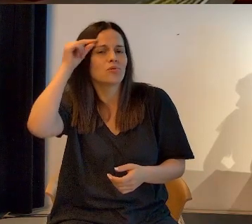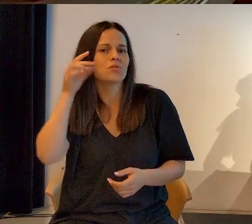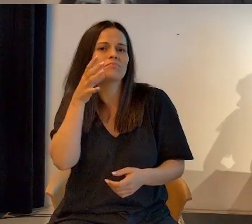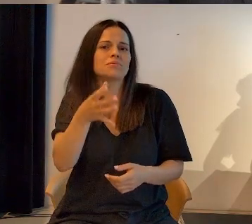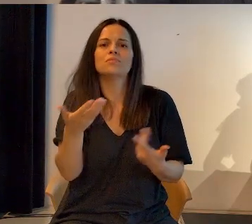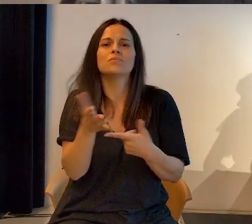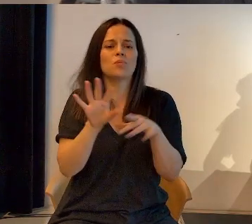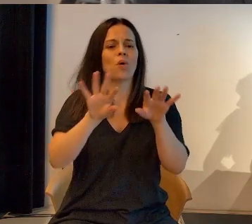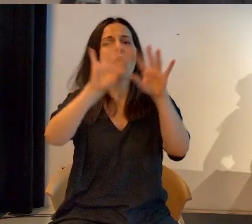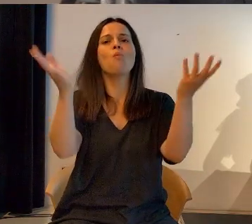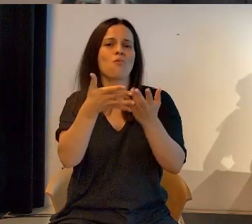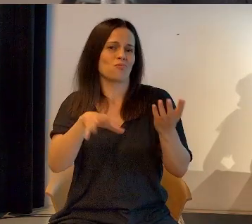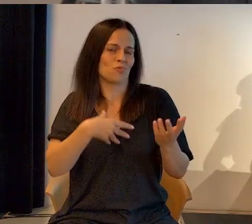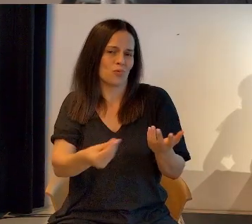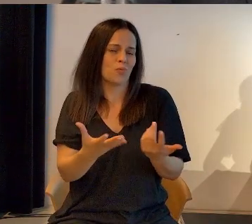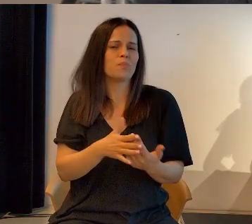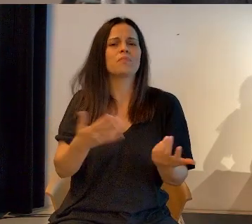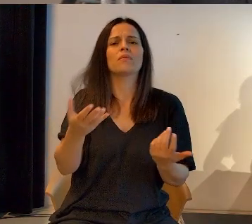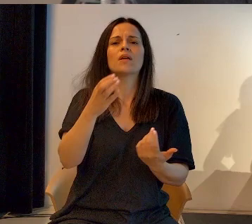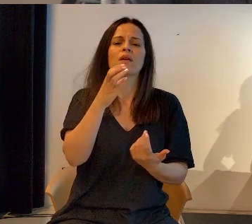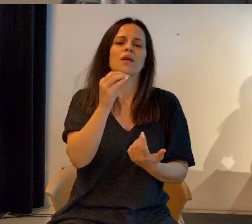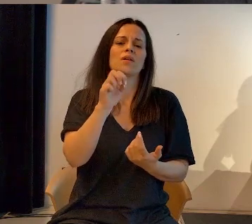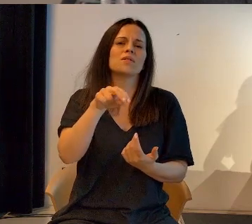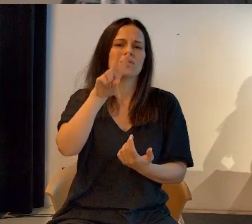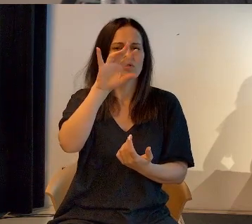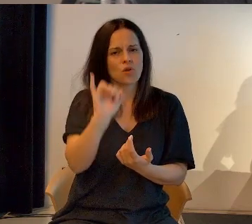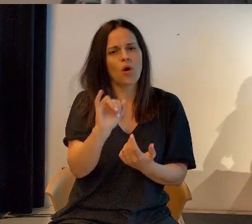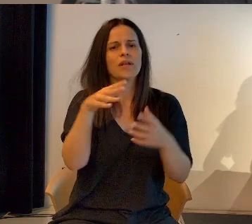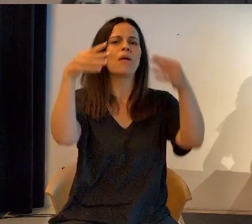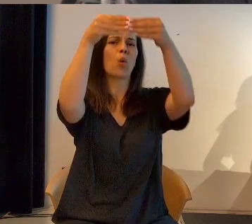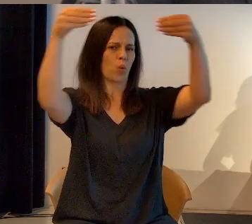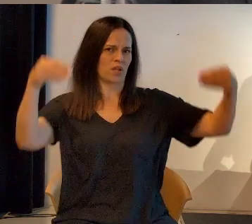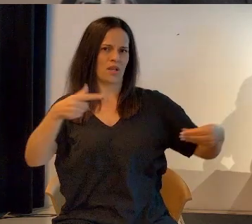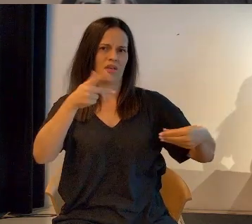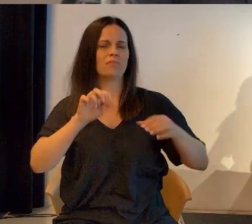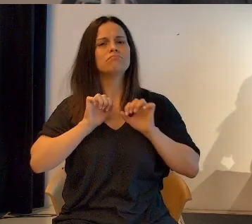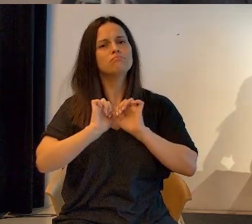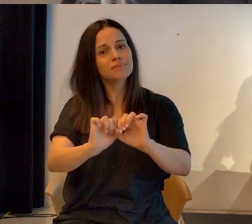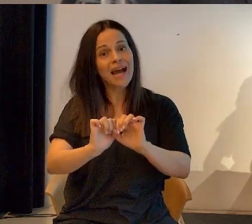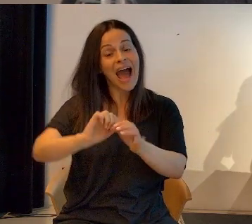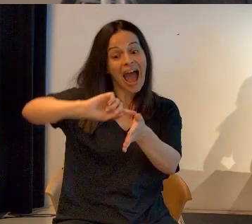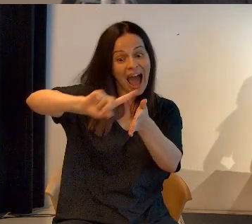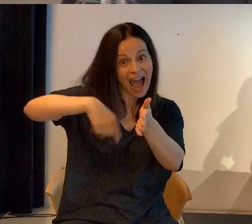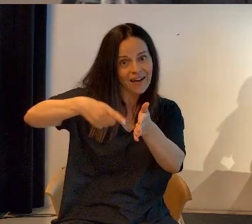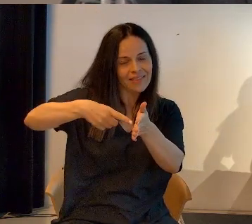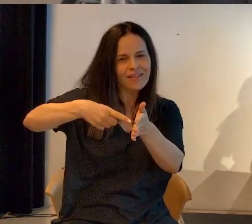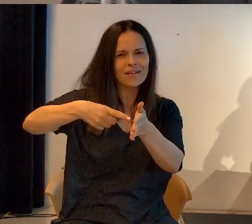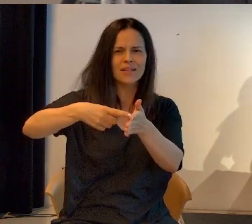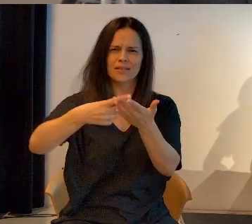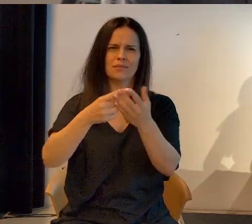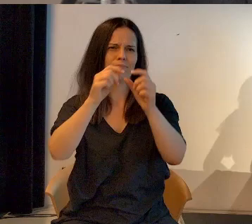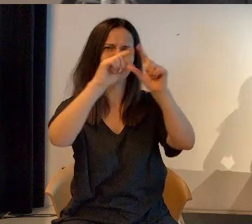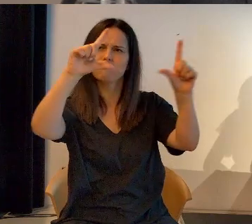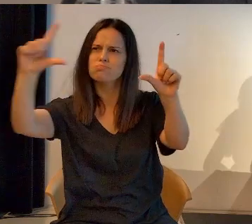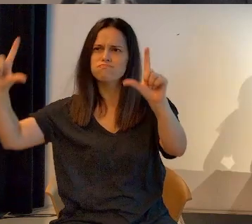nos concessionários da Sony, em certos modelos de televisores, aparece a imagem da Águeda em todas as lojas. E isto é uma